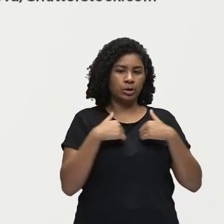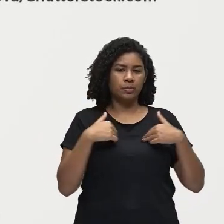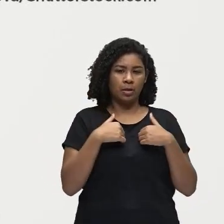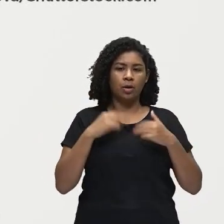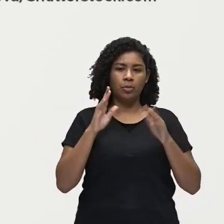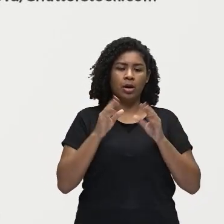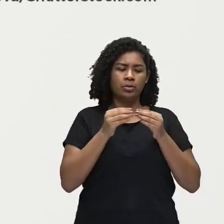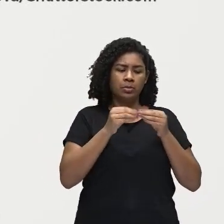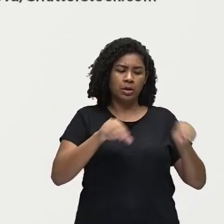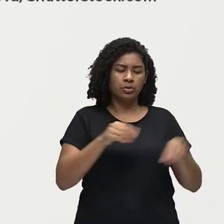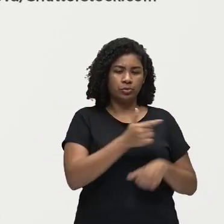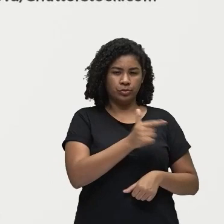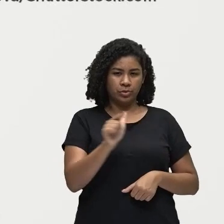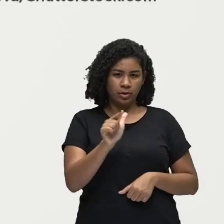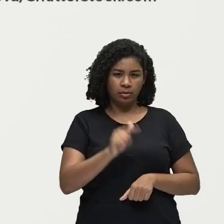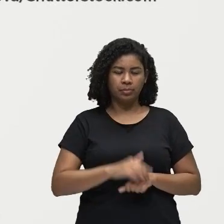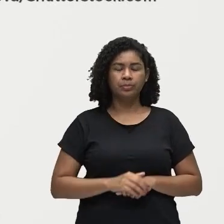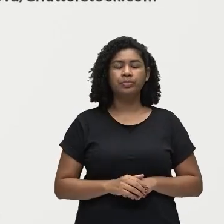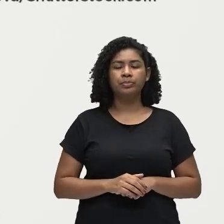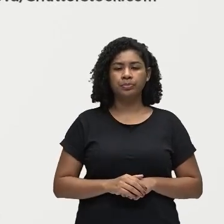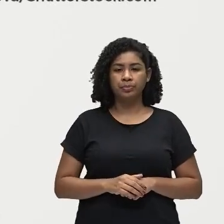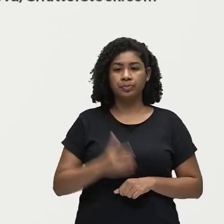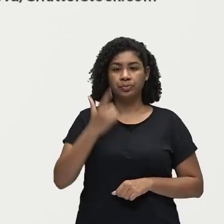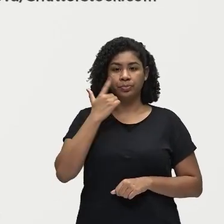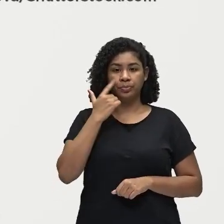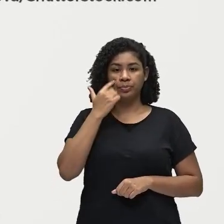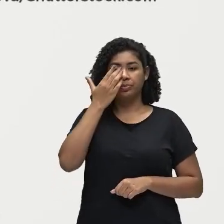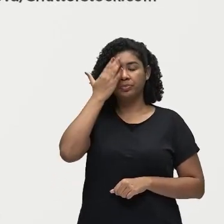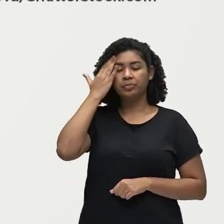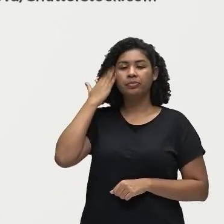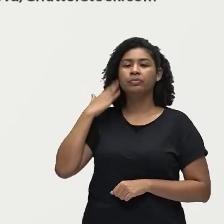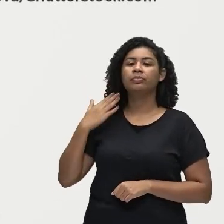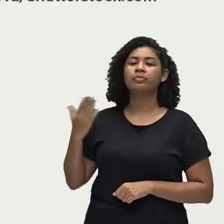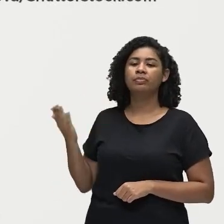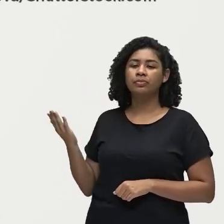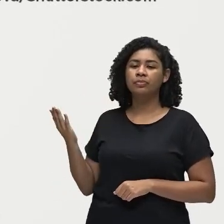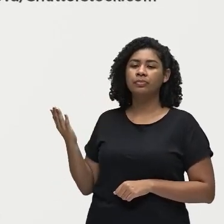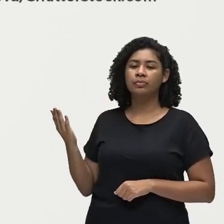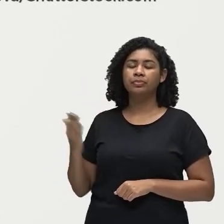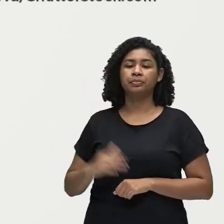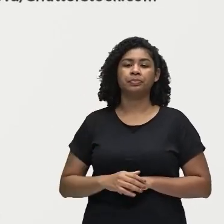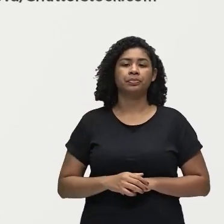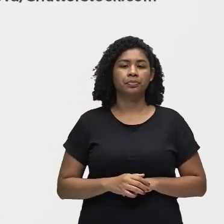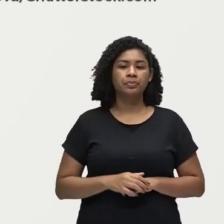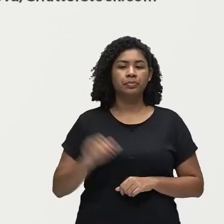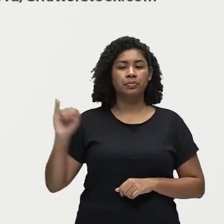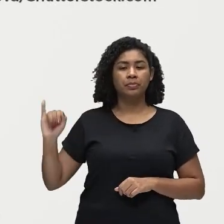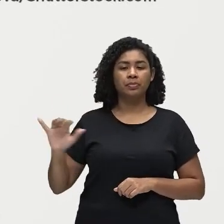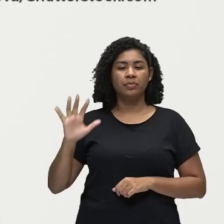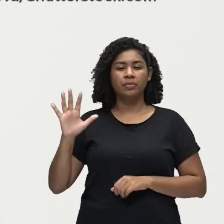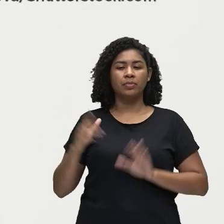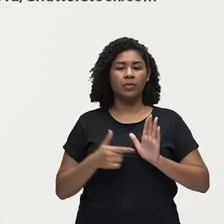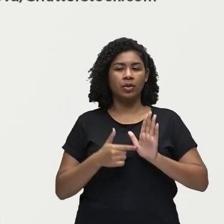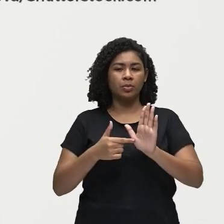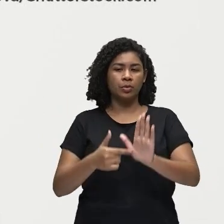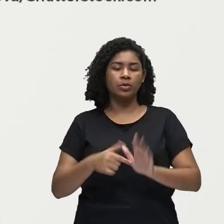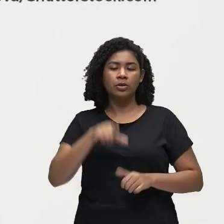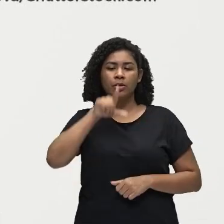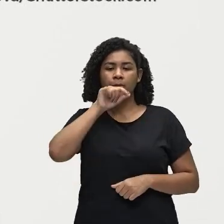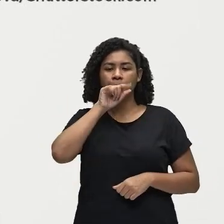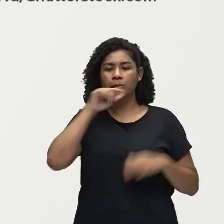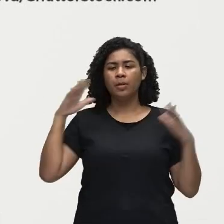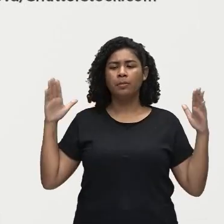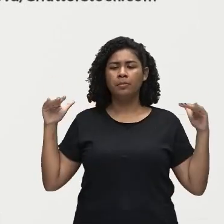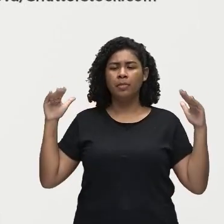prejudicá-lo. Olha só, na verdade, nessa imagem, a gente trouxe aí para vocês um pássaro também,